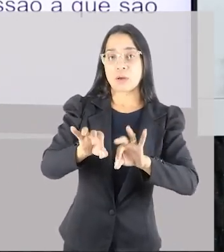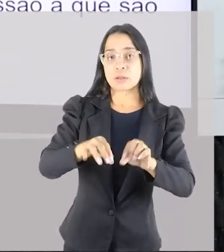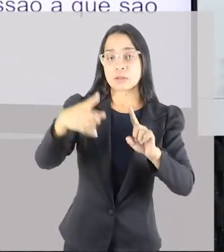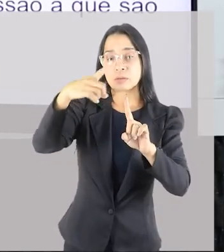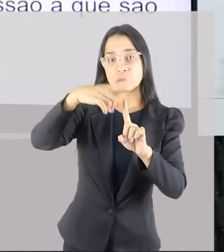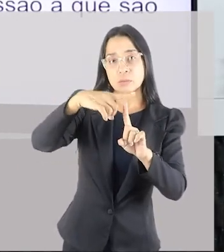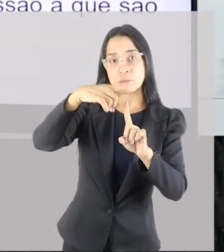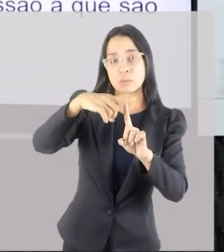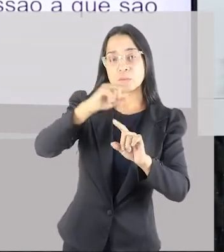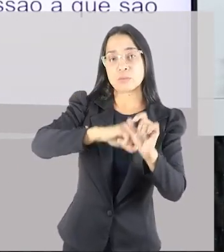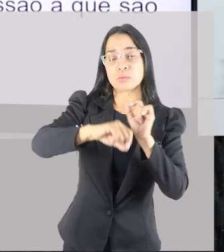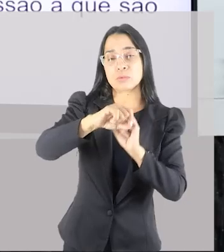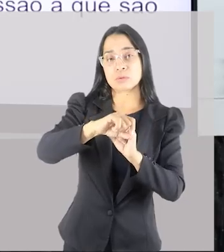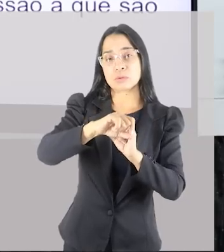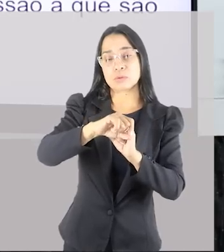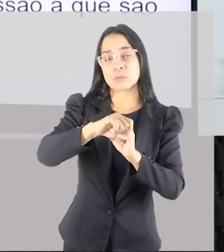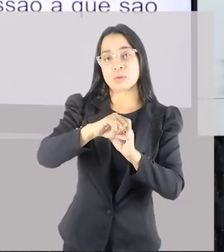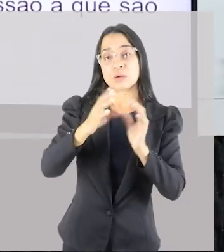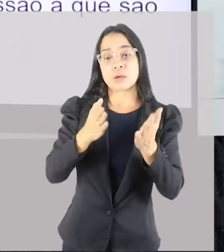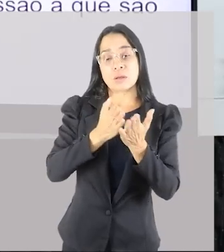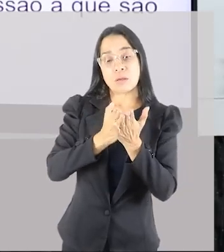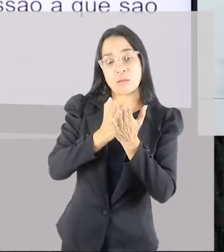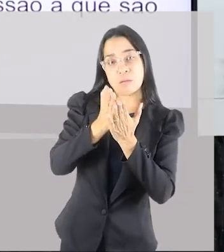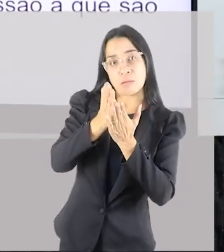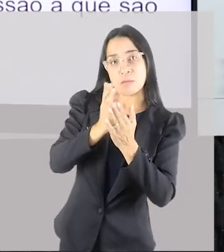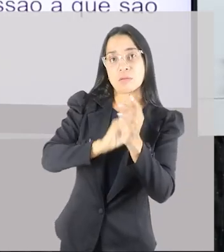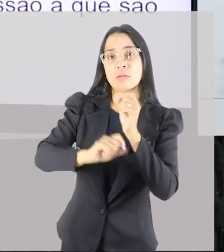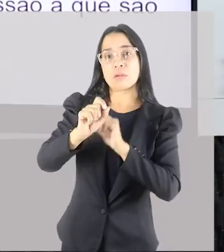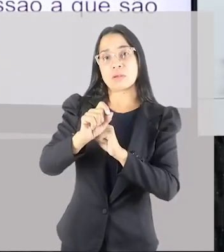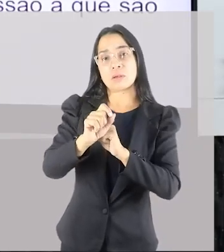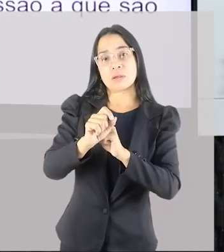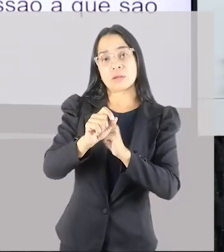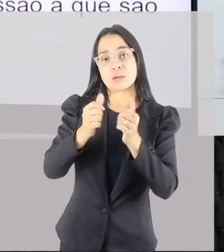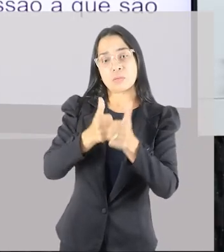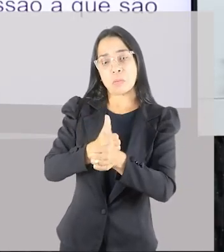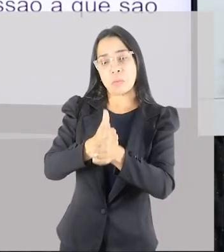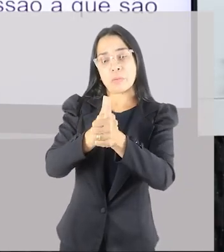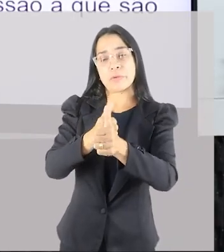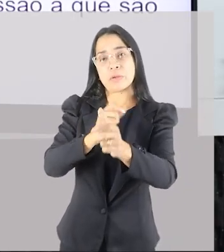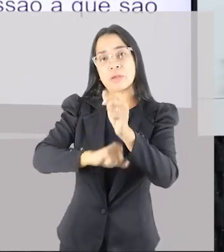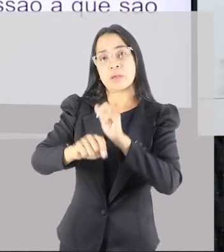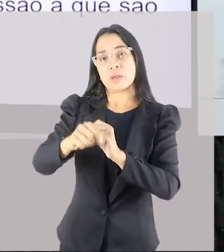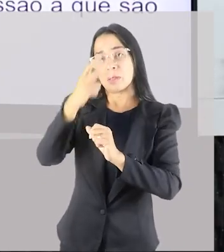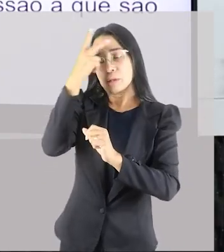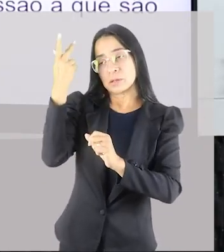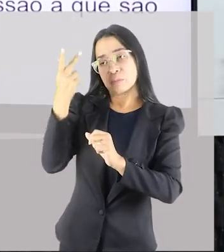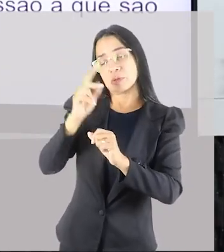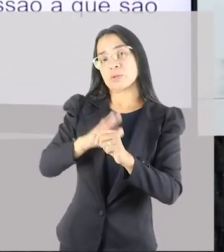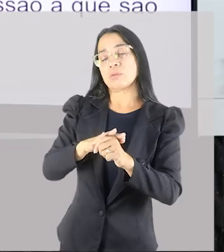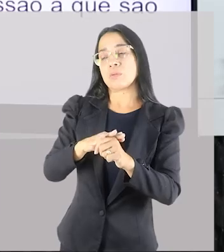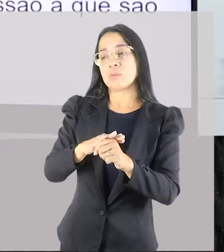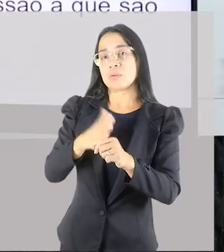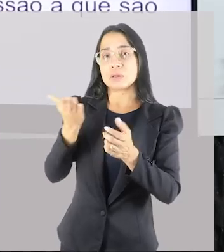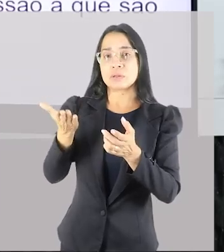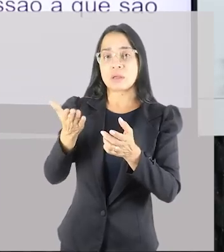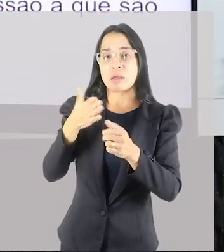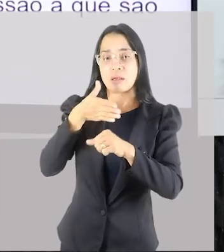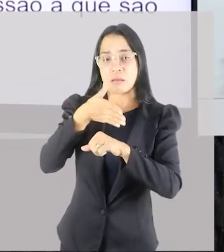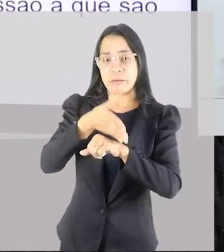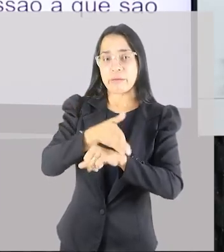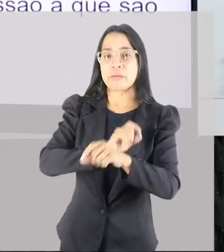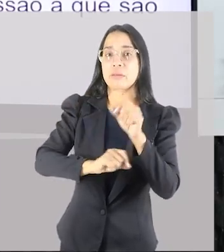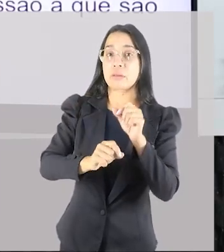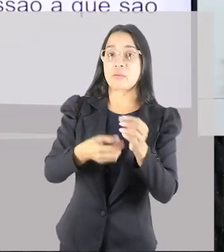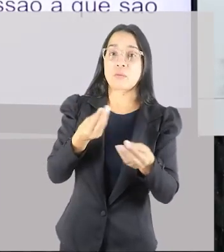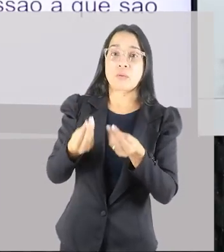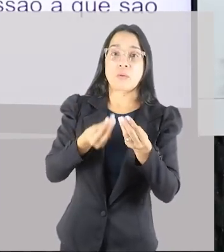modelo a qual deve ser seguido e paranoic muita gente vai atrás do que necessariamente como algo